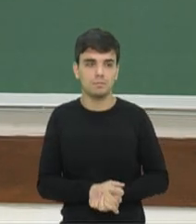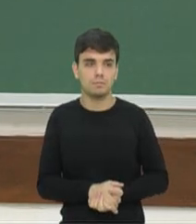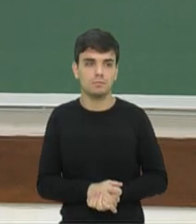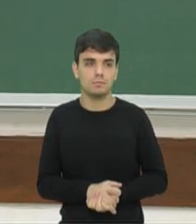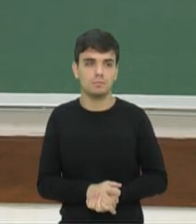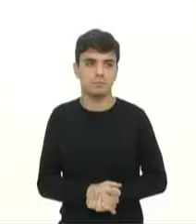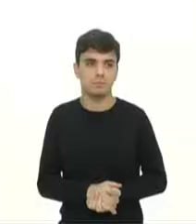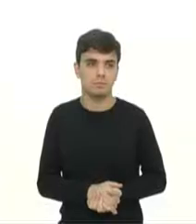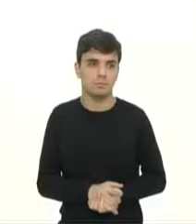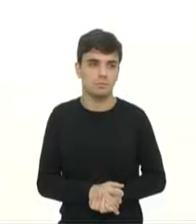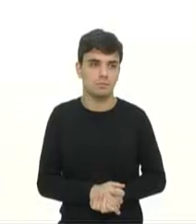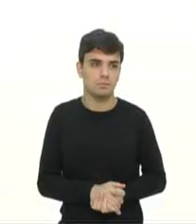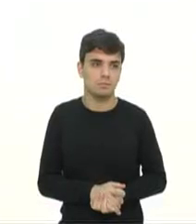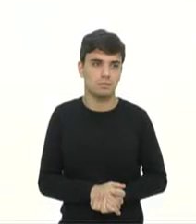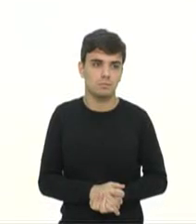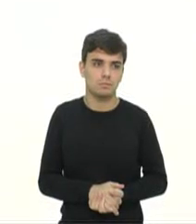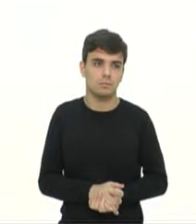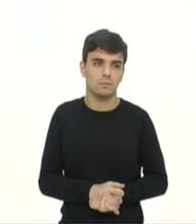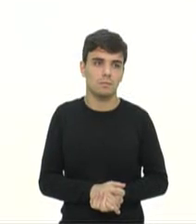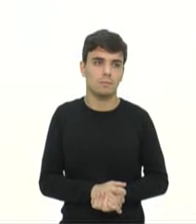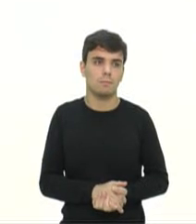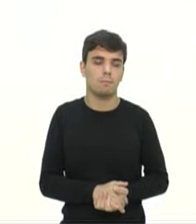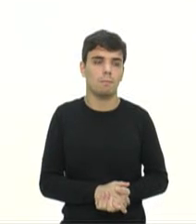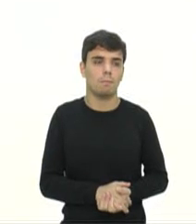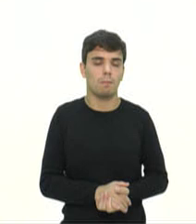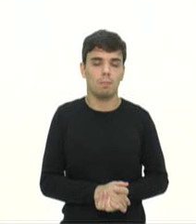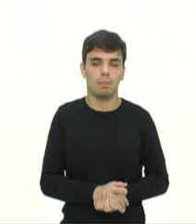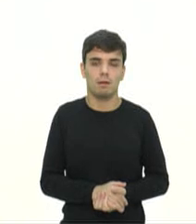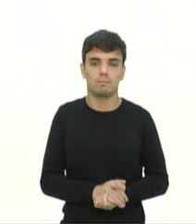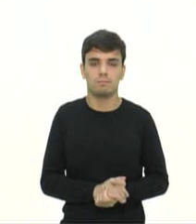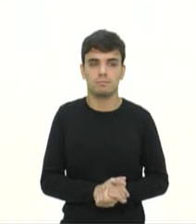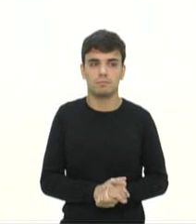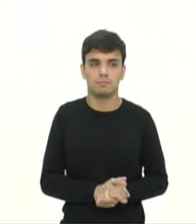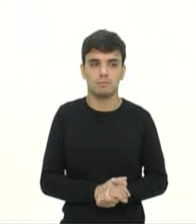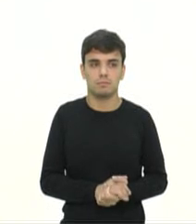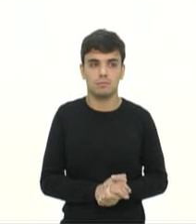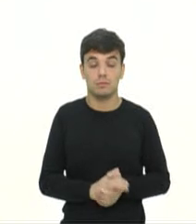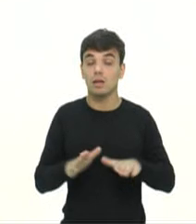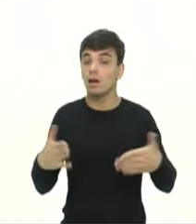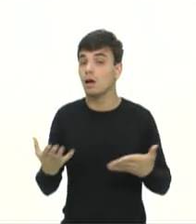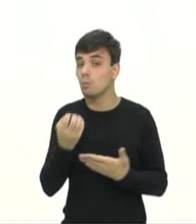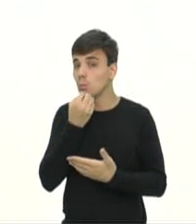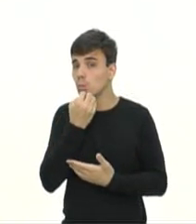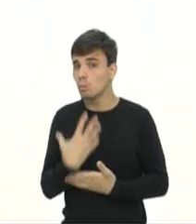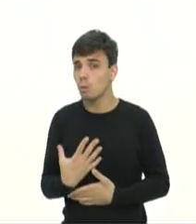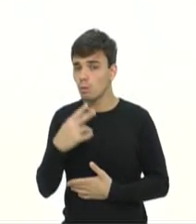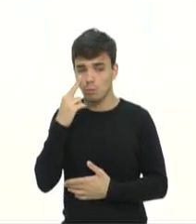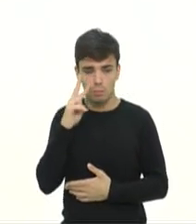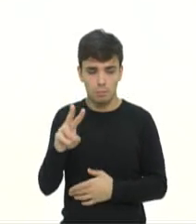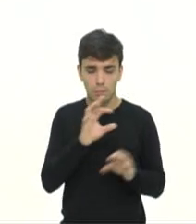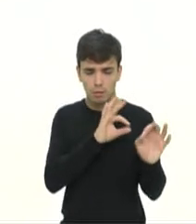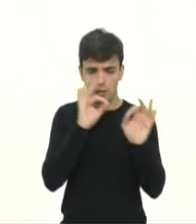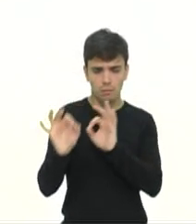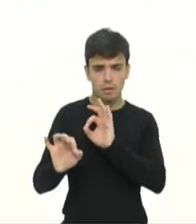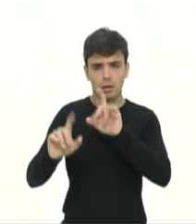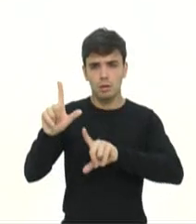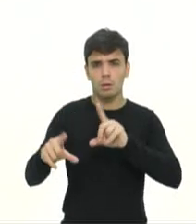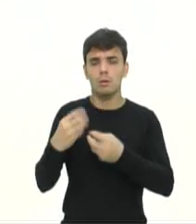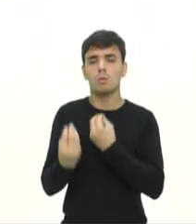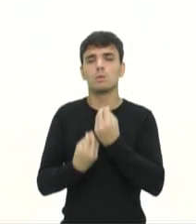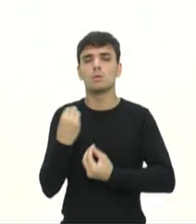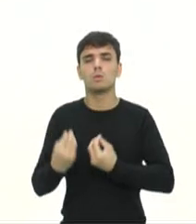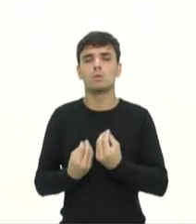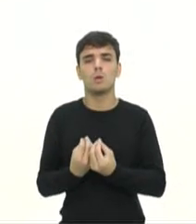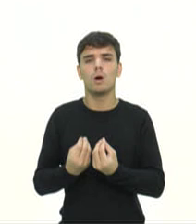que fala o seguinte, quinto exercício, né? Embora seja muito agradável de assistir, como o torneio de karatê